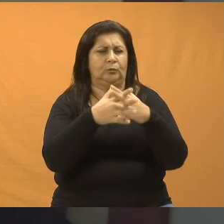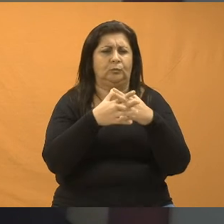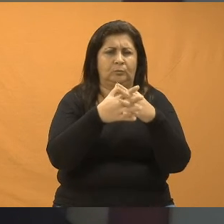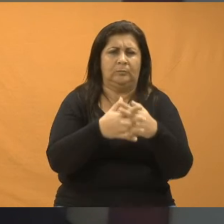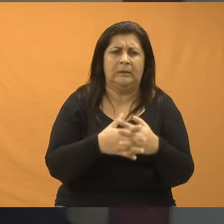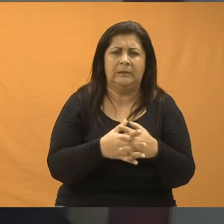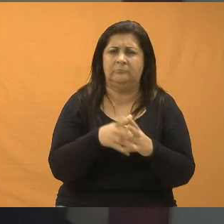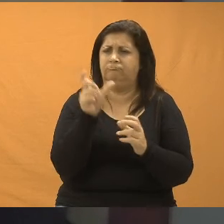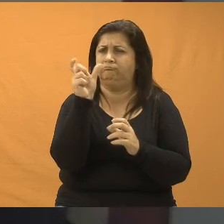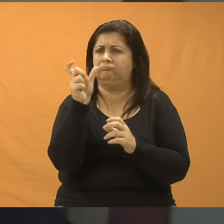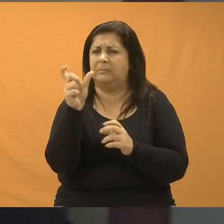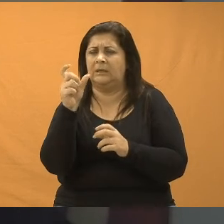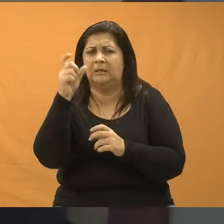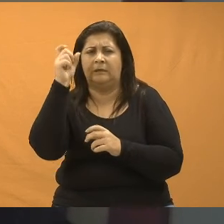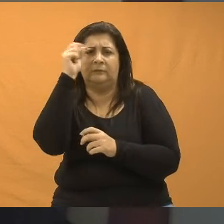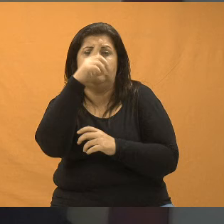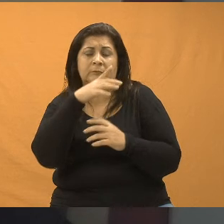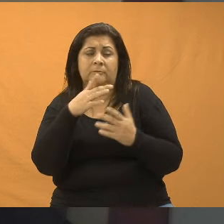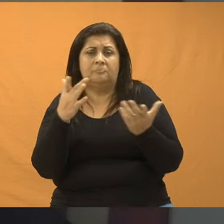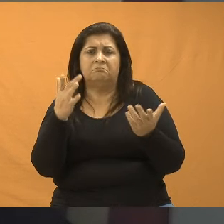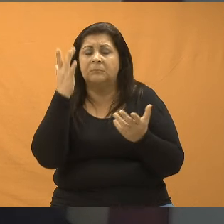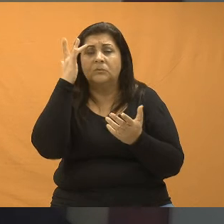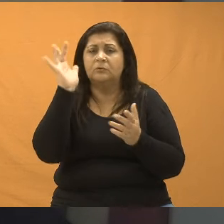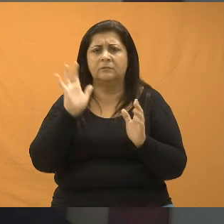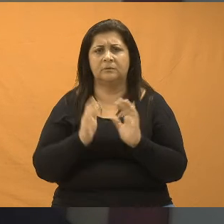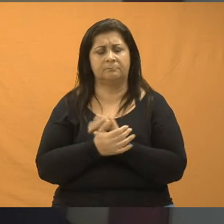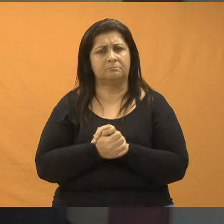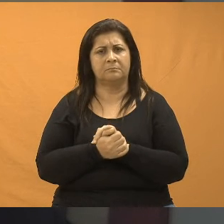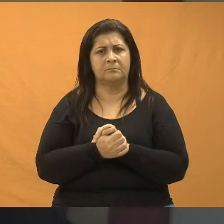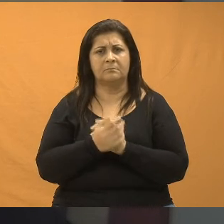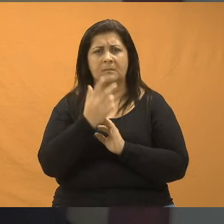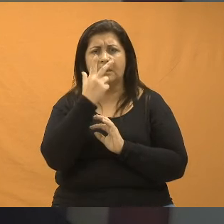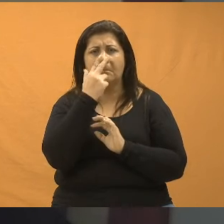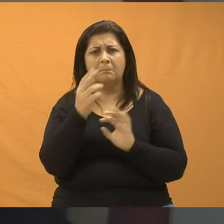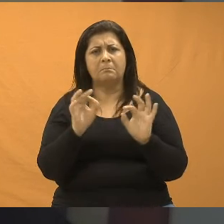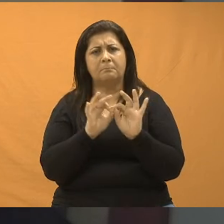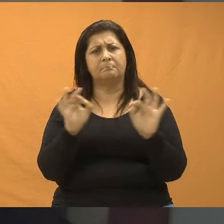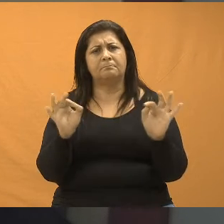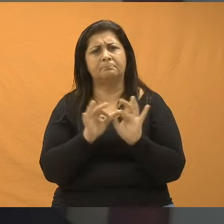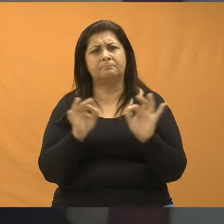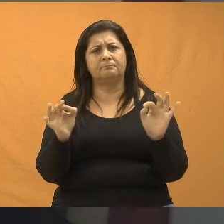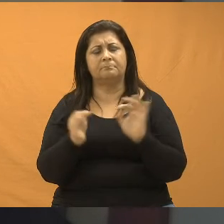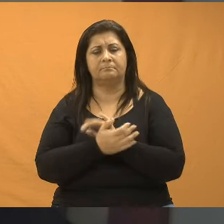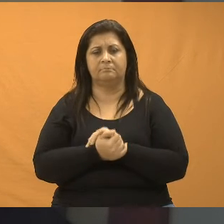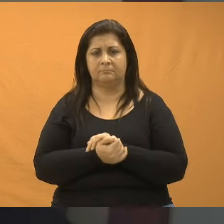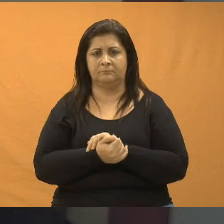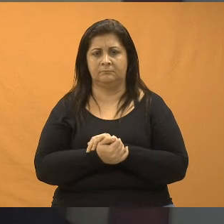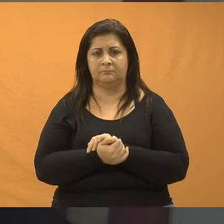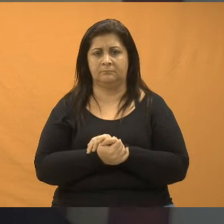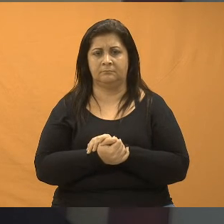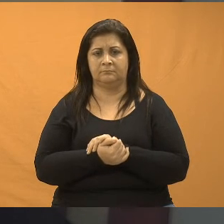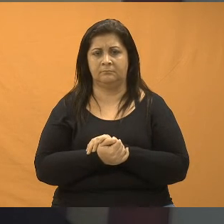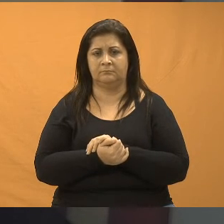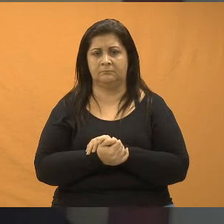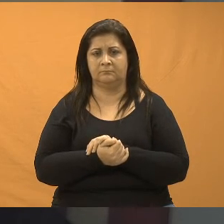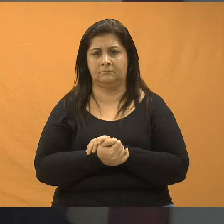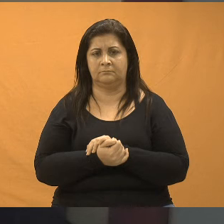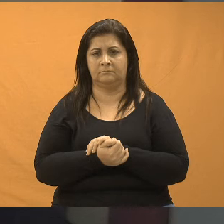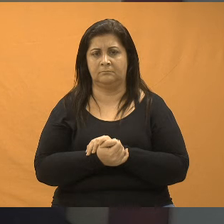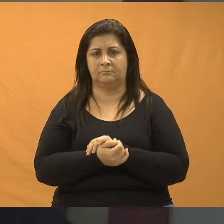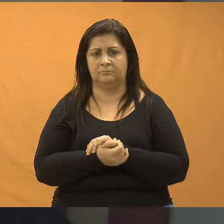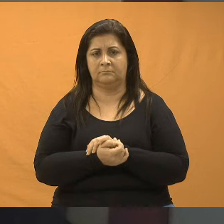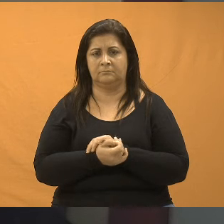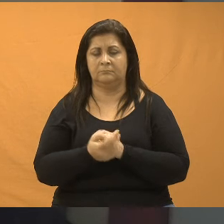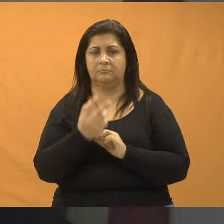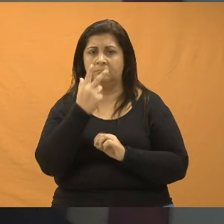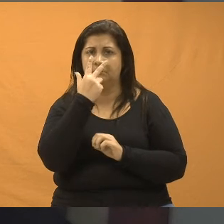coisas todas, e eu não vejo bem assim. Para mim é tudo muito simples, é simplíssimo. Aliás,